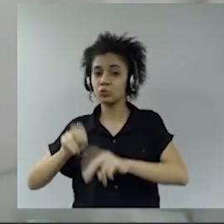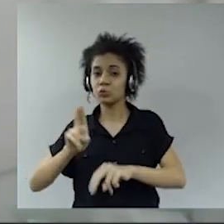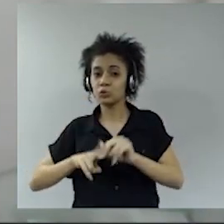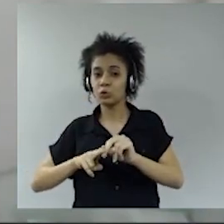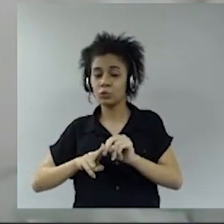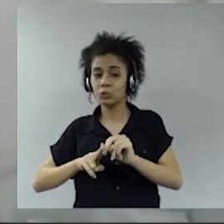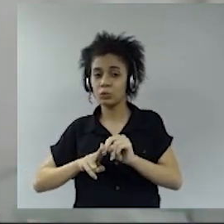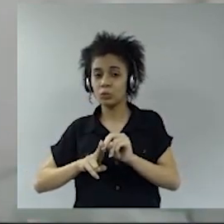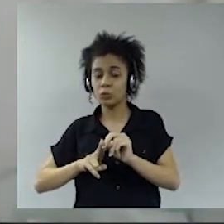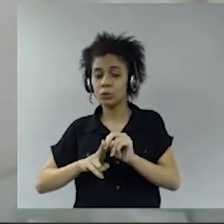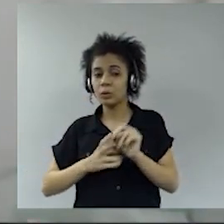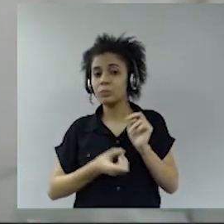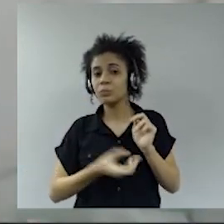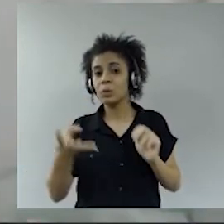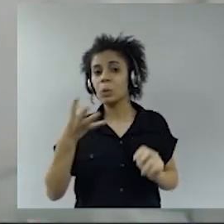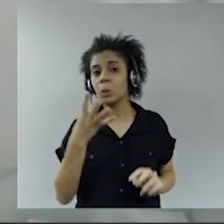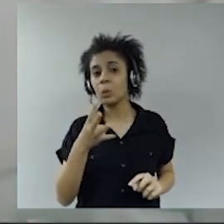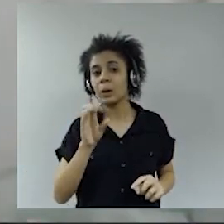ano. Foram